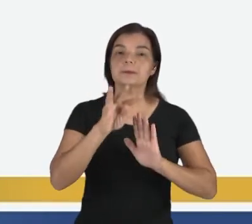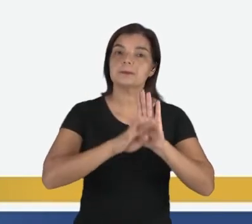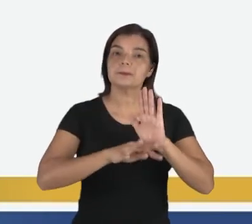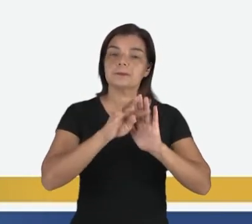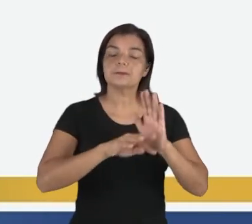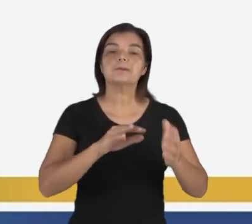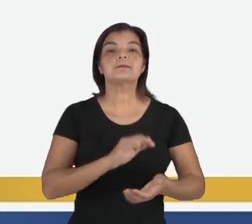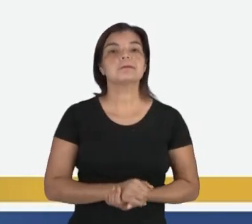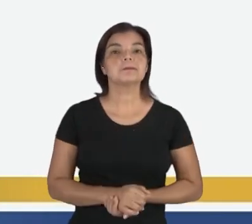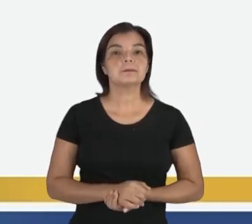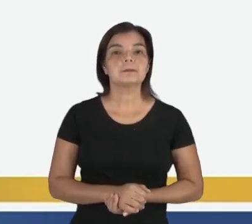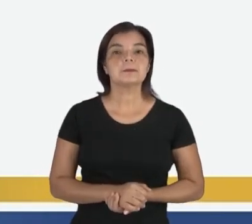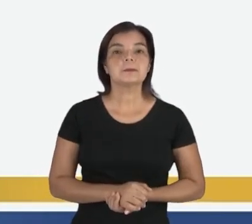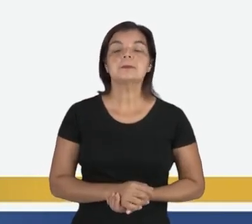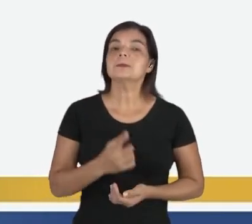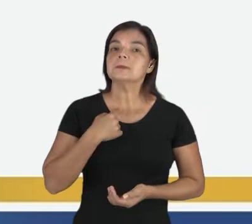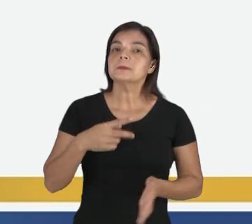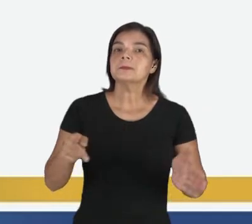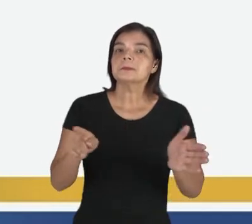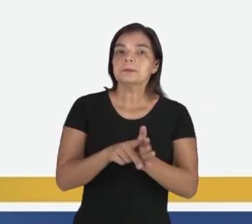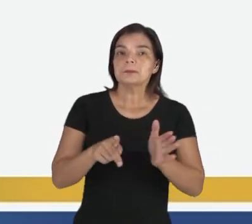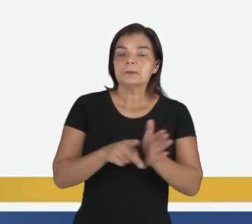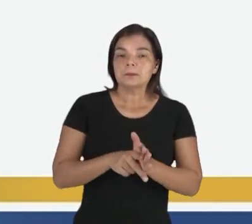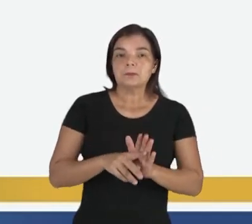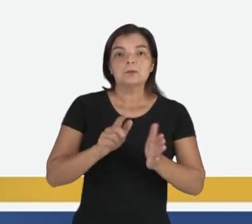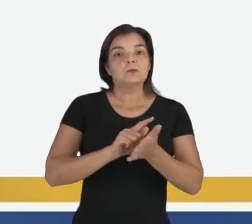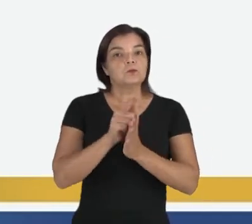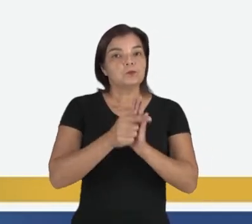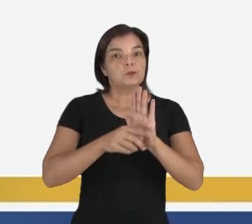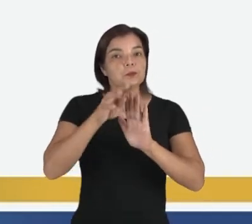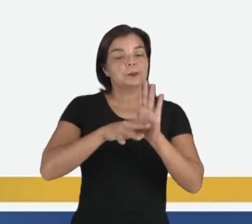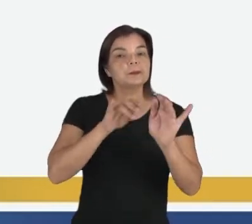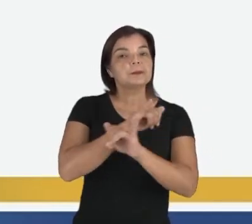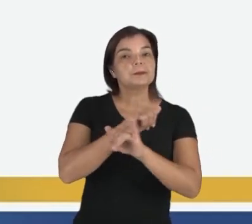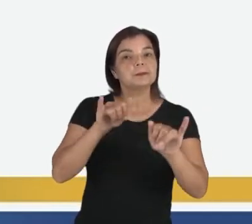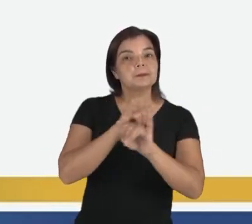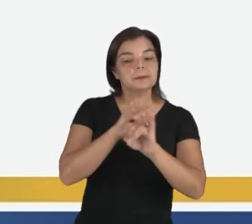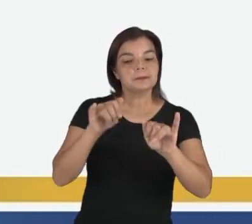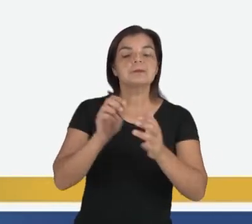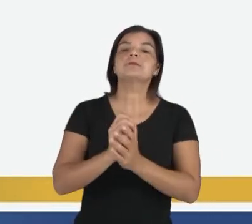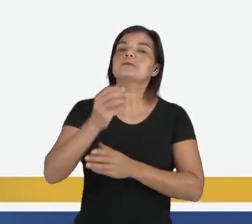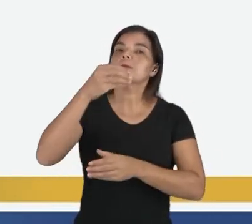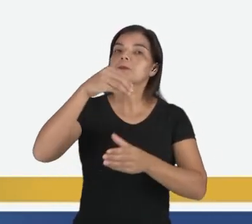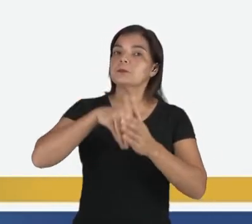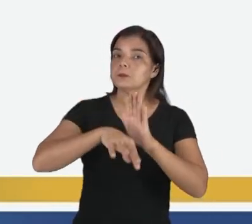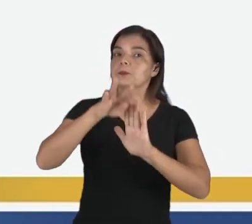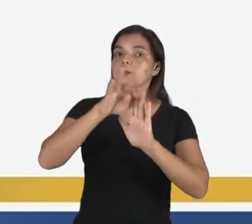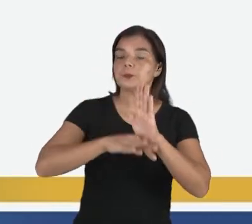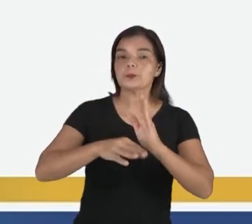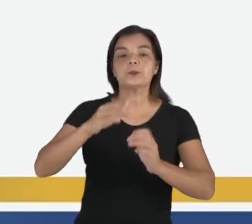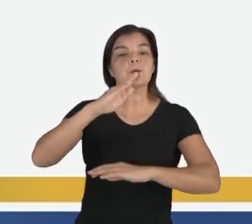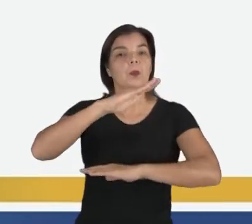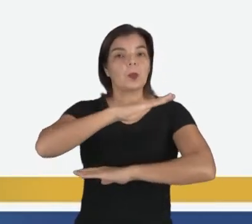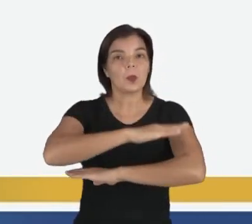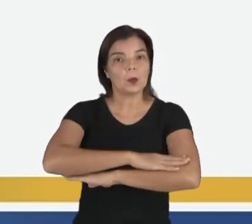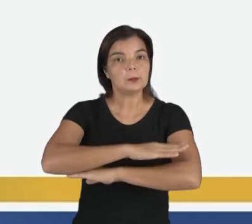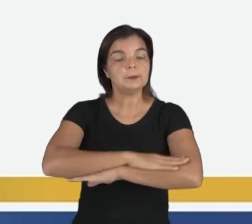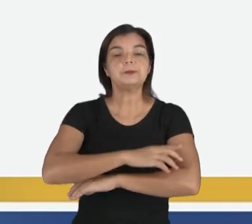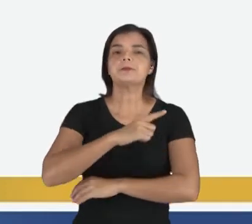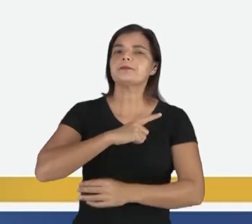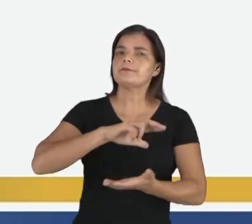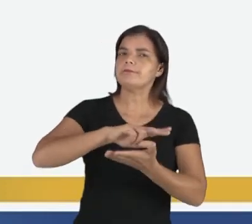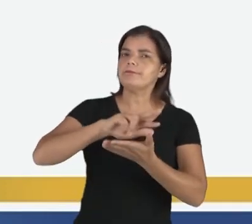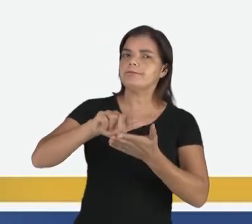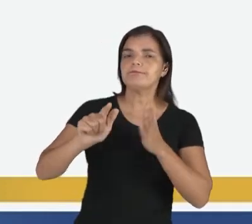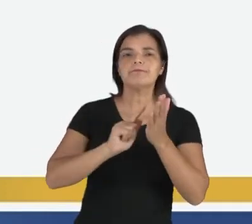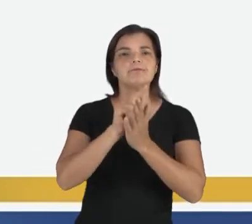texto. Esse texto, gente, ele pertence ao gênero textual notícia. Dentro da esfera jornalística, nós temos